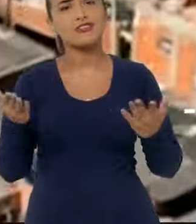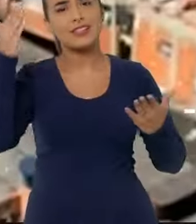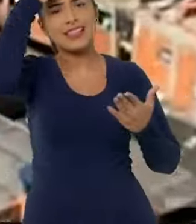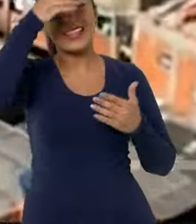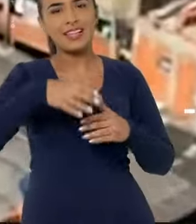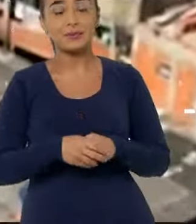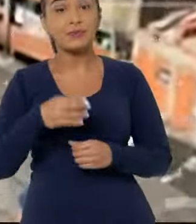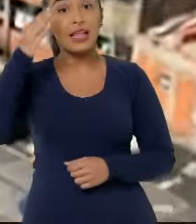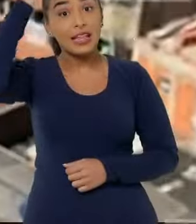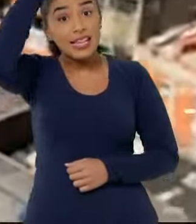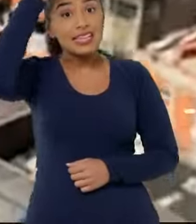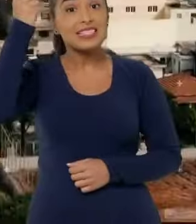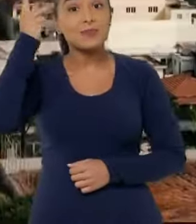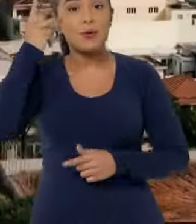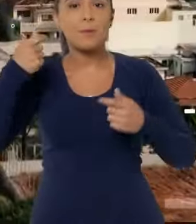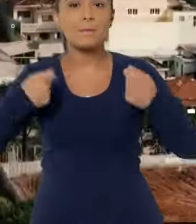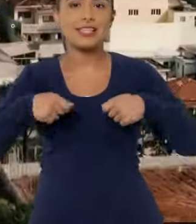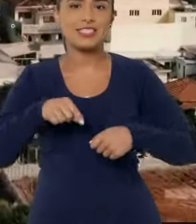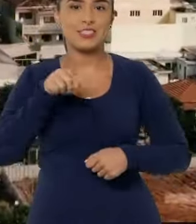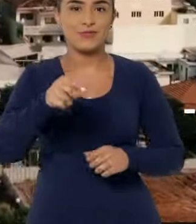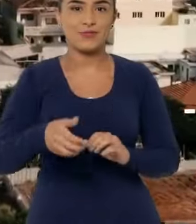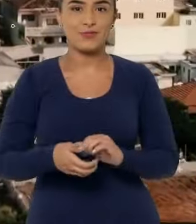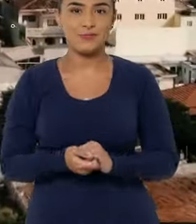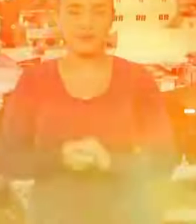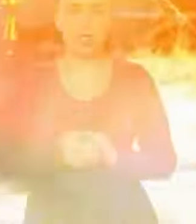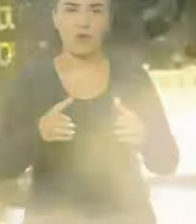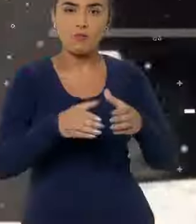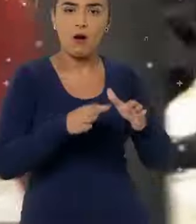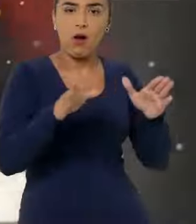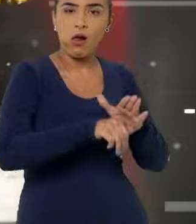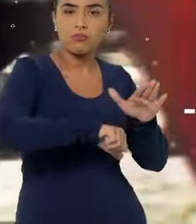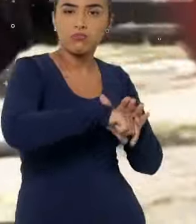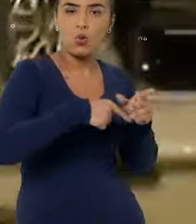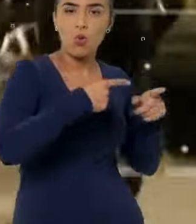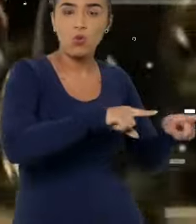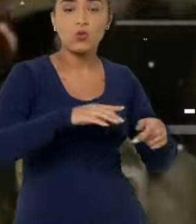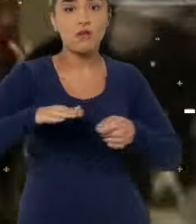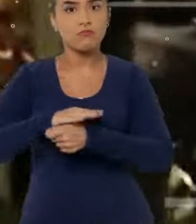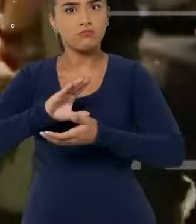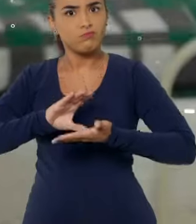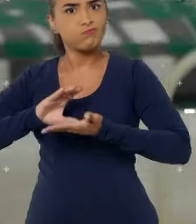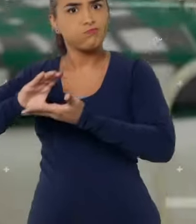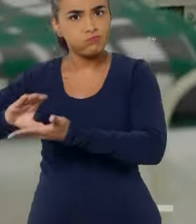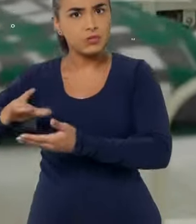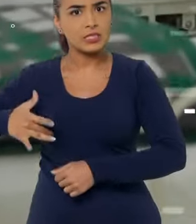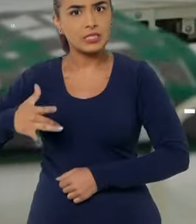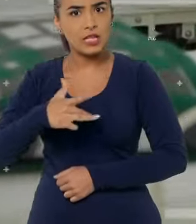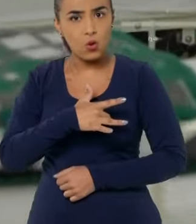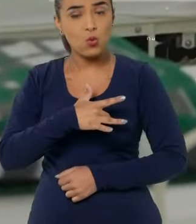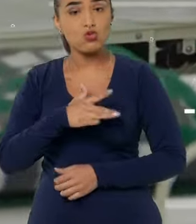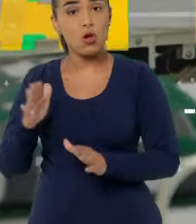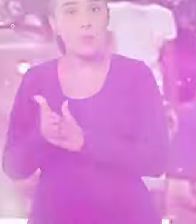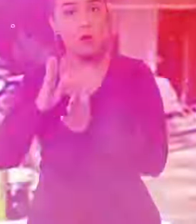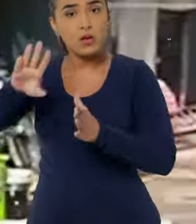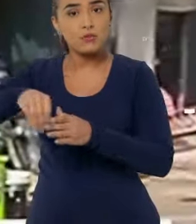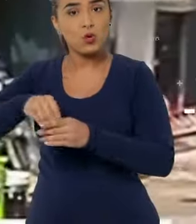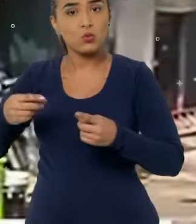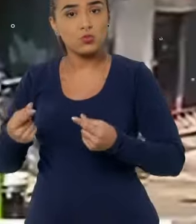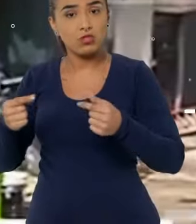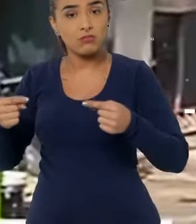Me ajuda aí, né, Datena? Datena, São Paulo precisa de você. Enfrentar as máfias, combater o crime, investir pesado na